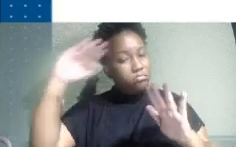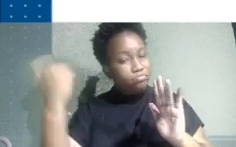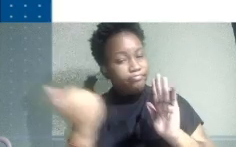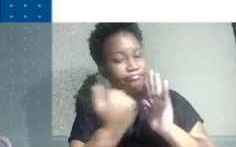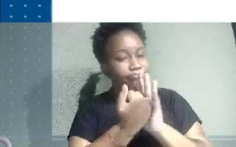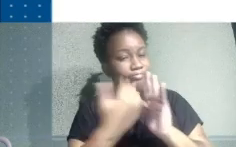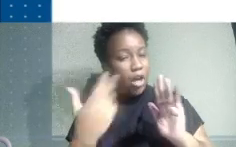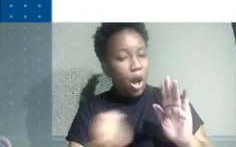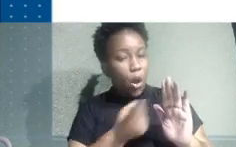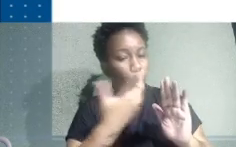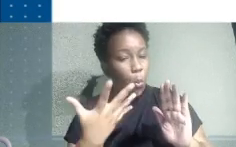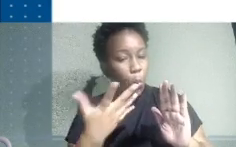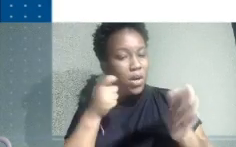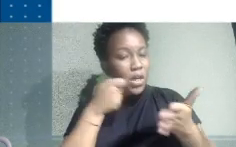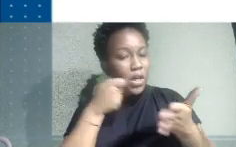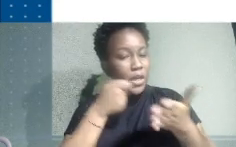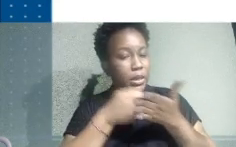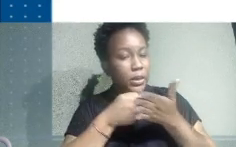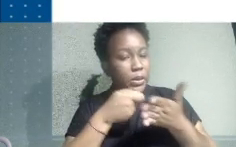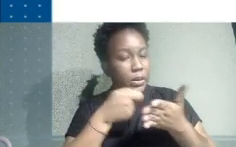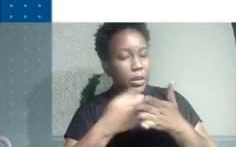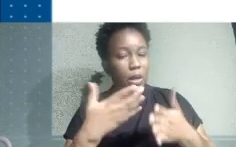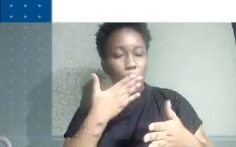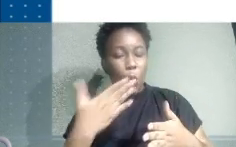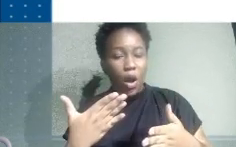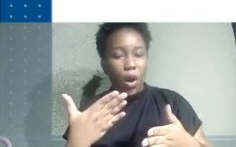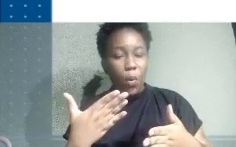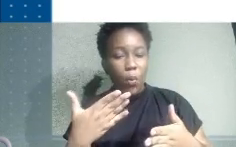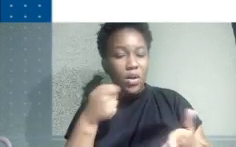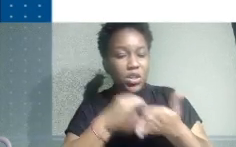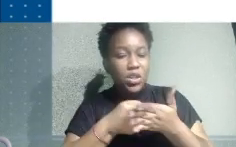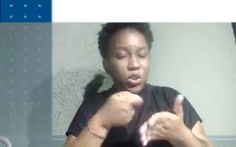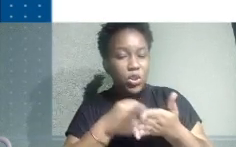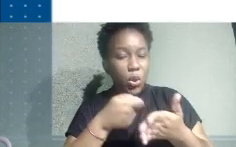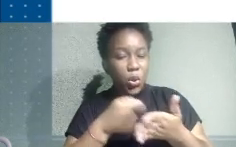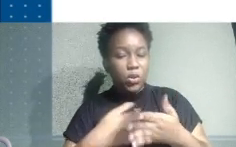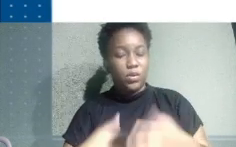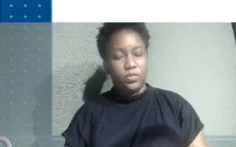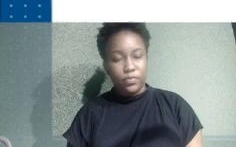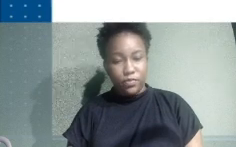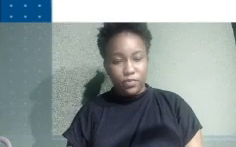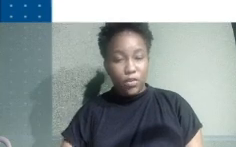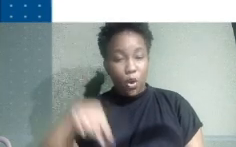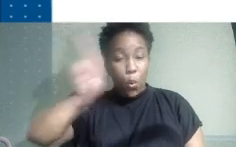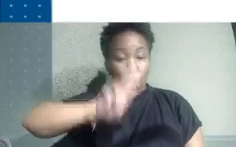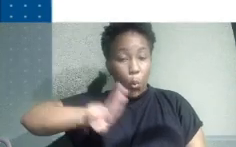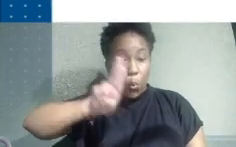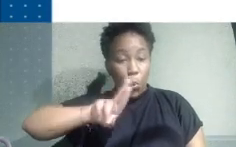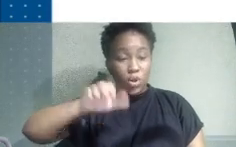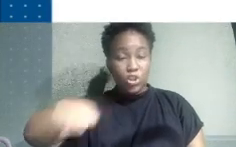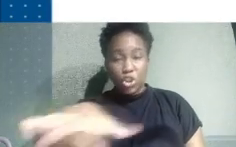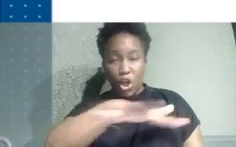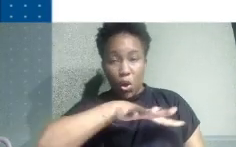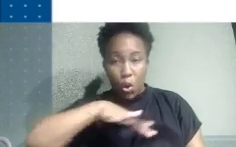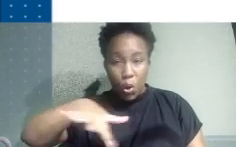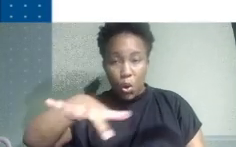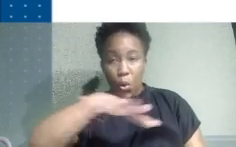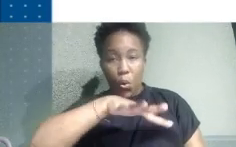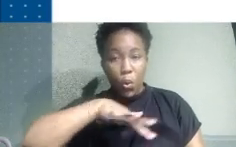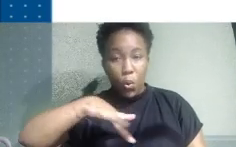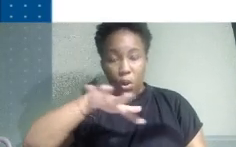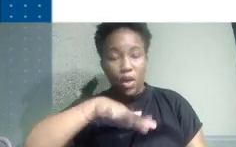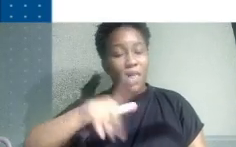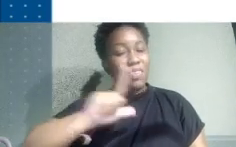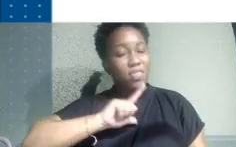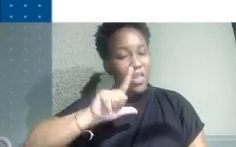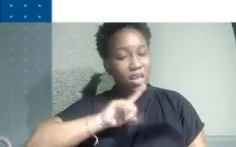exigências. Quais exigências são essas? Nós devemos ter as tomadas de uso geral, né? Então existe uma quantidade mínima conforme